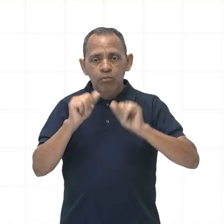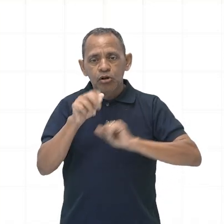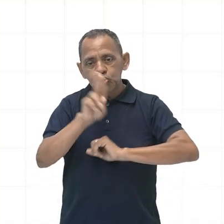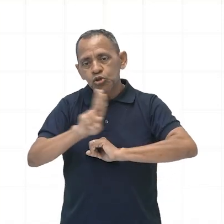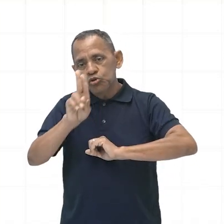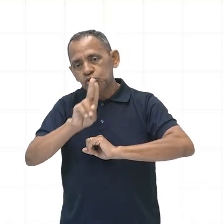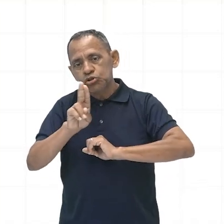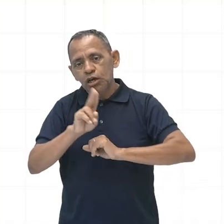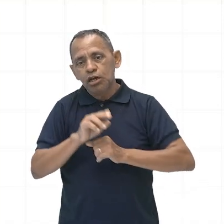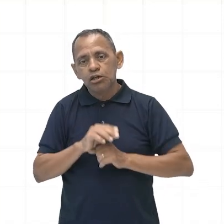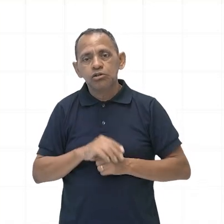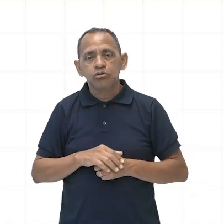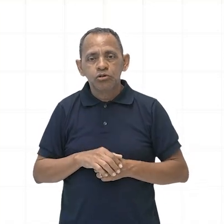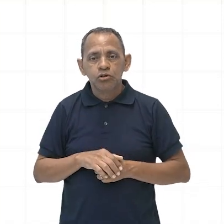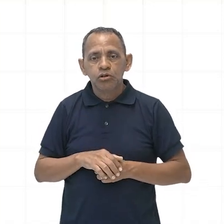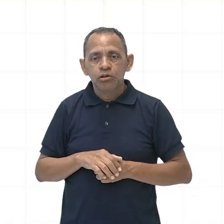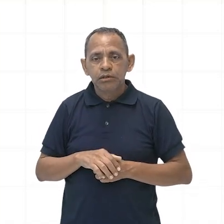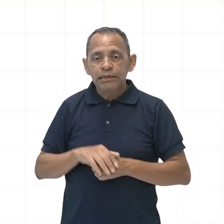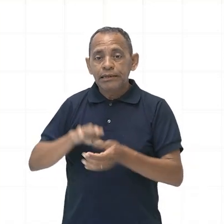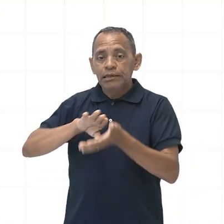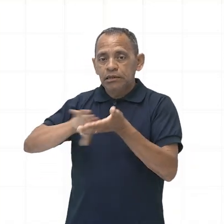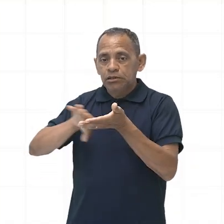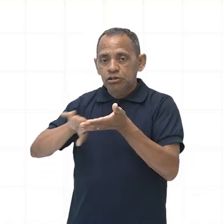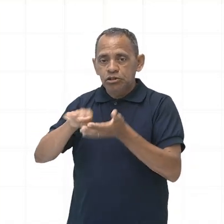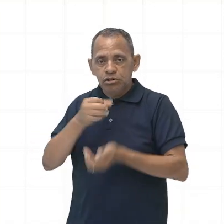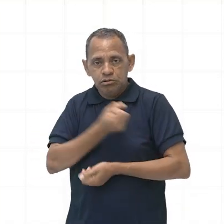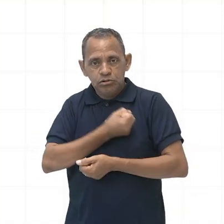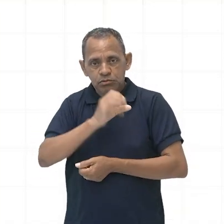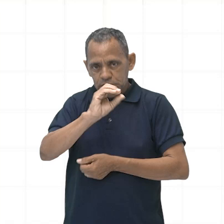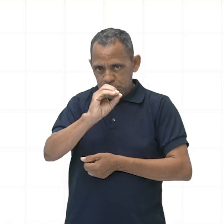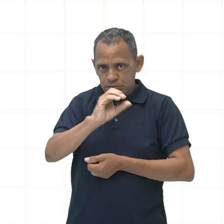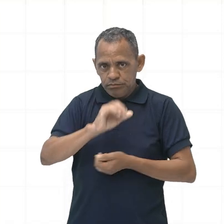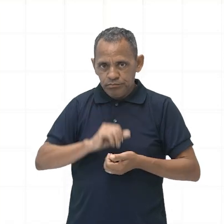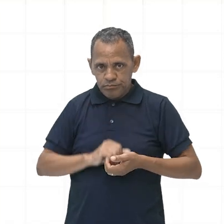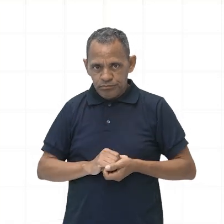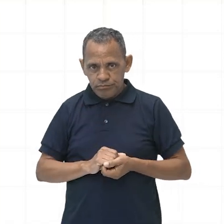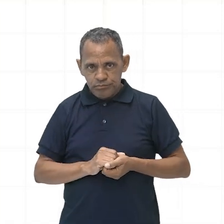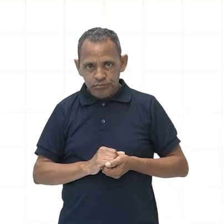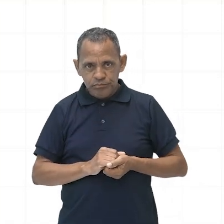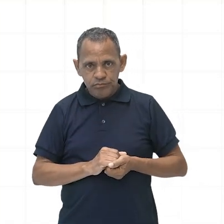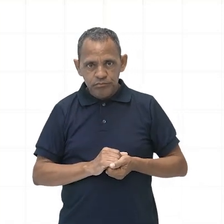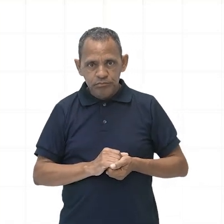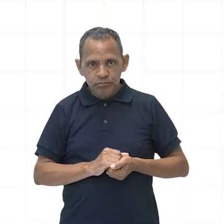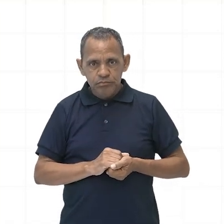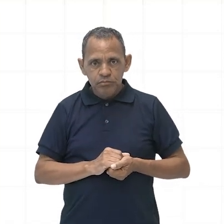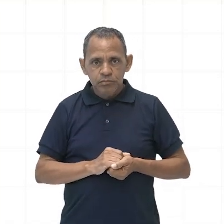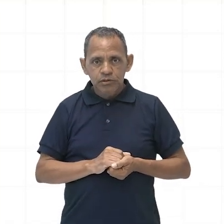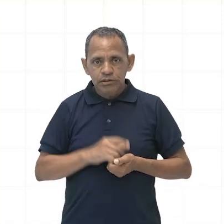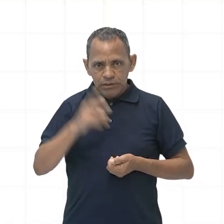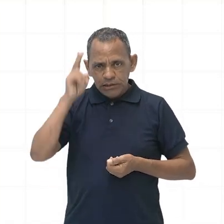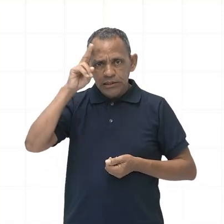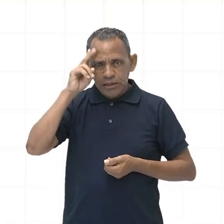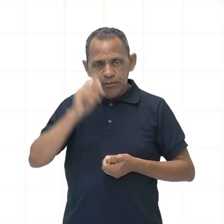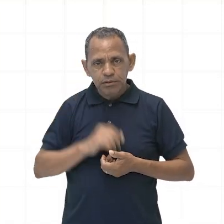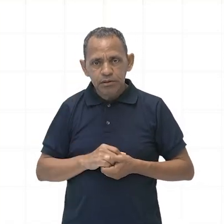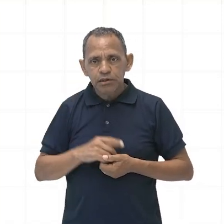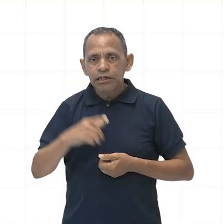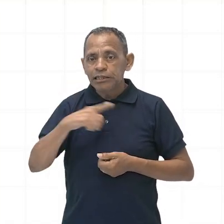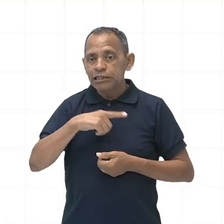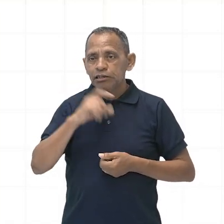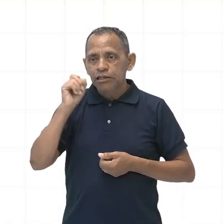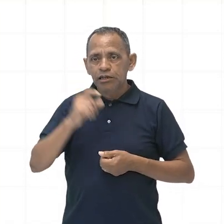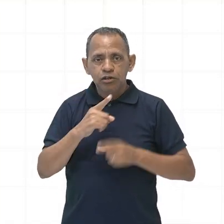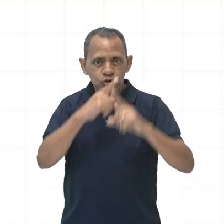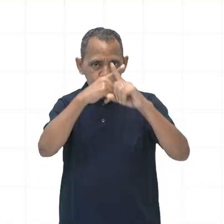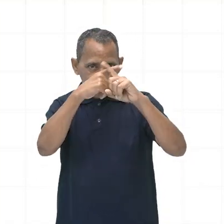para ser a letra A ou a letra B, menos o zero, né? Porque quando a gente tem esse asterisco aqui, está